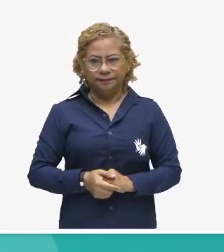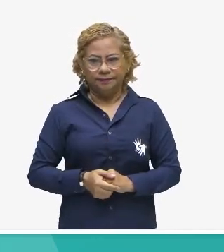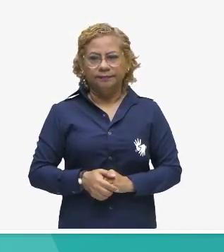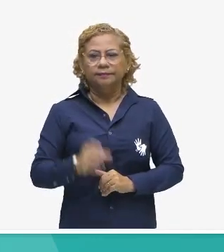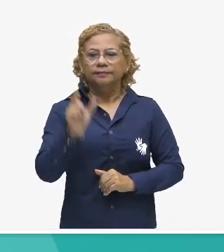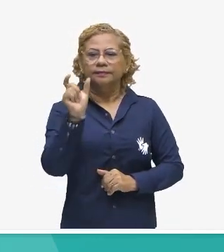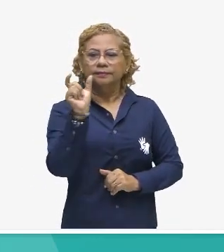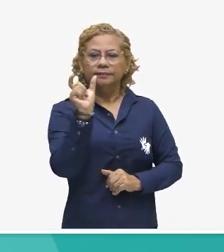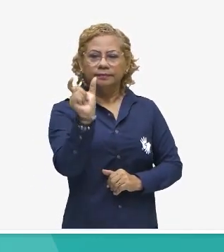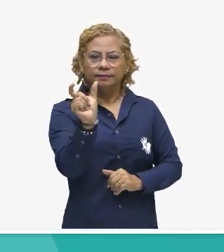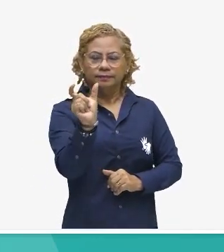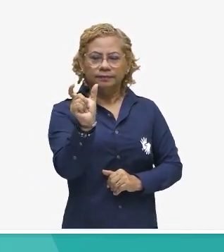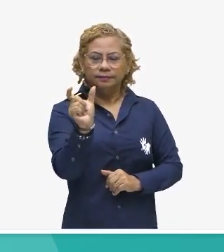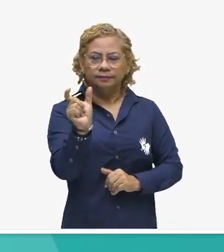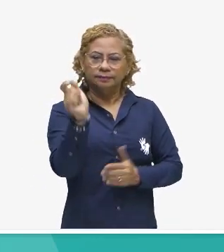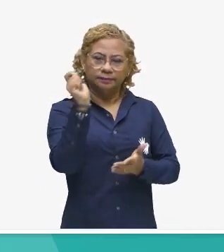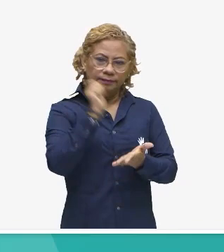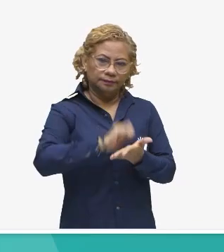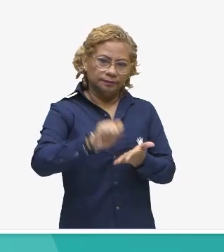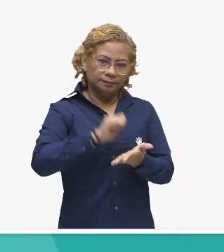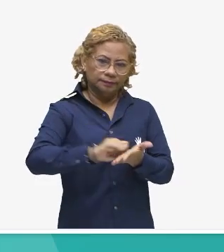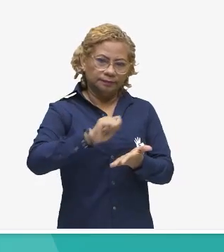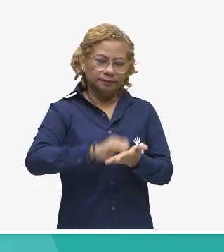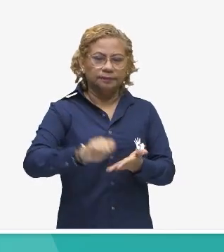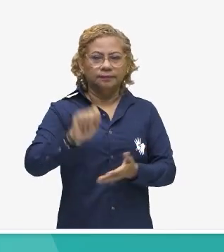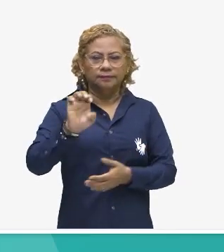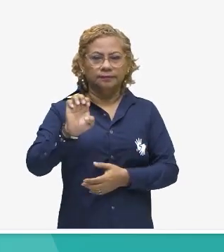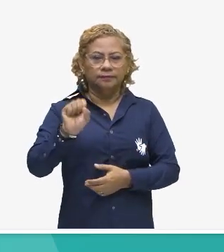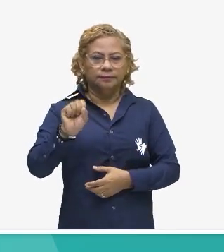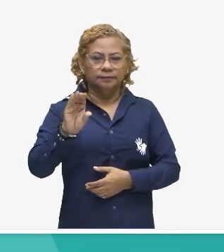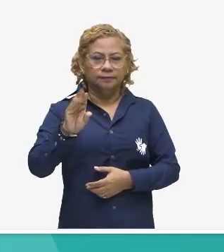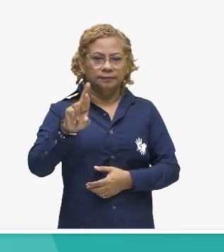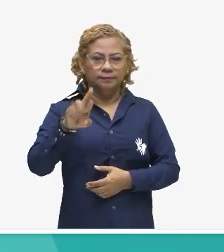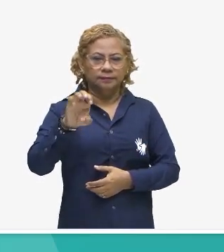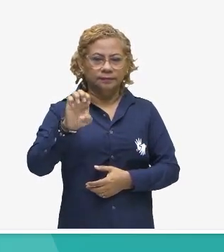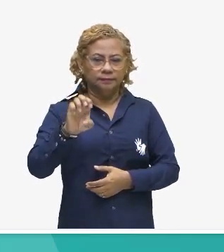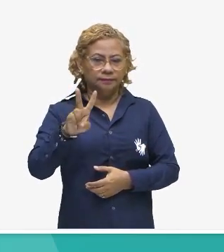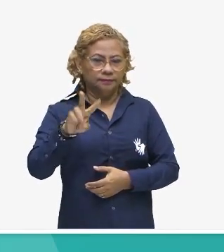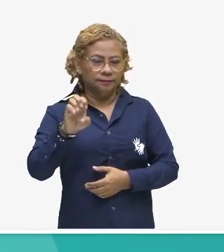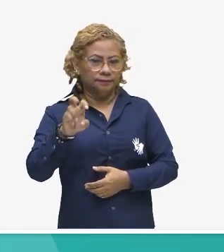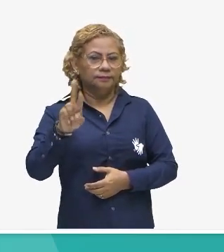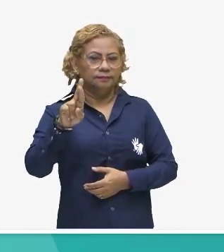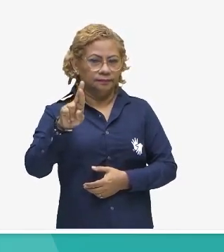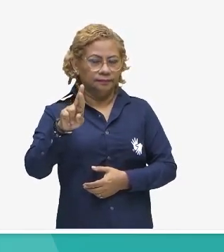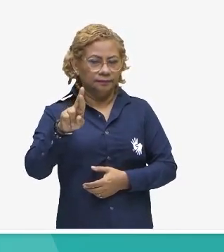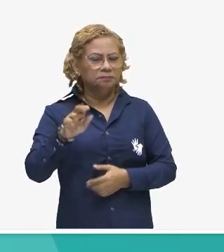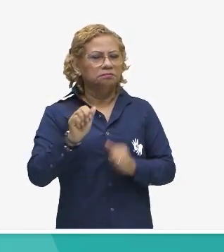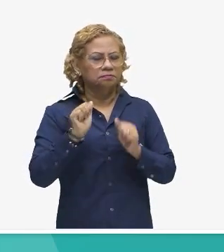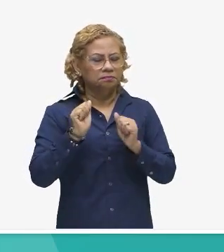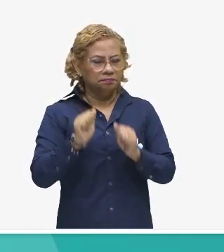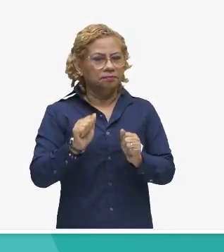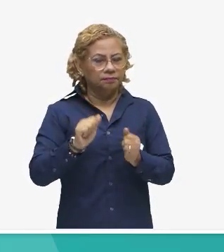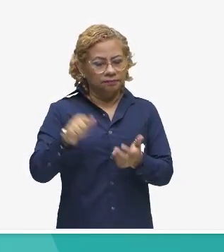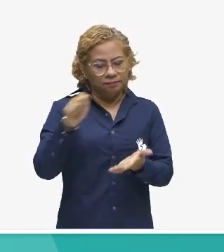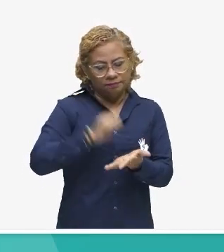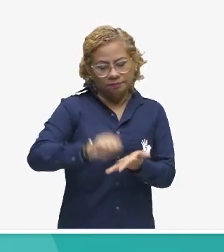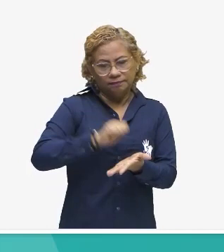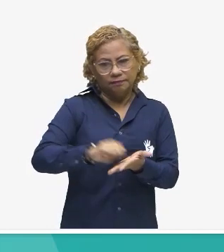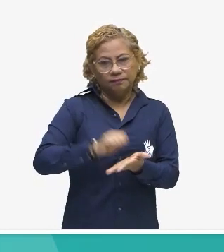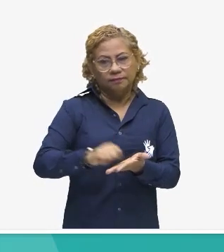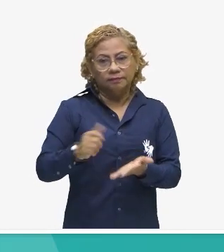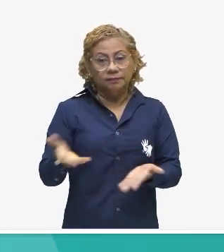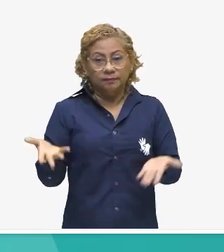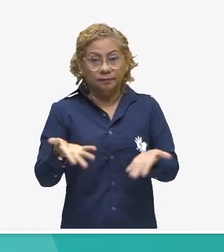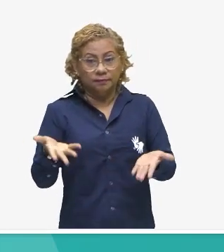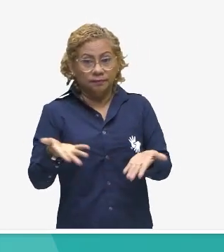escrever. Eu posso dizer escrevo, eu posso estar fazendo essa ação agora no